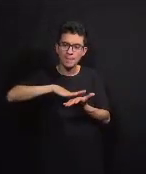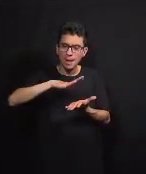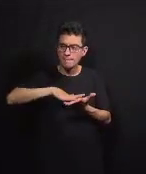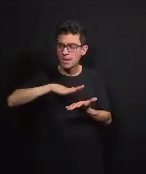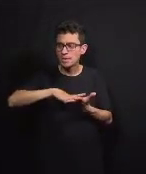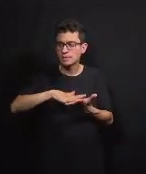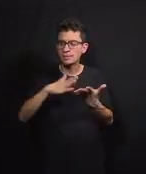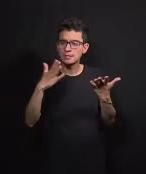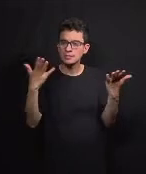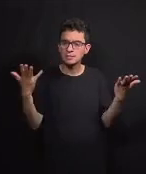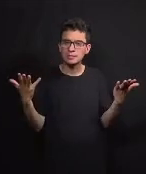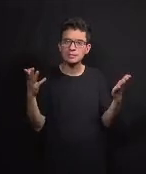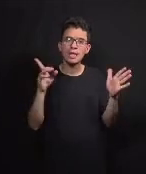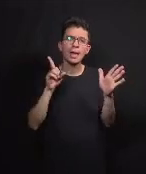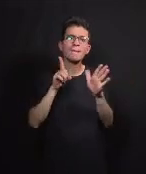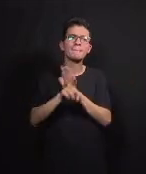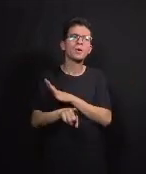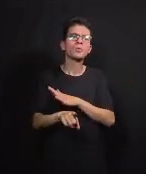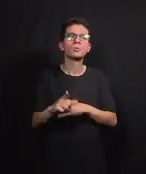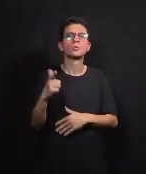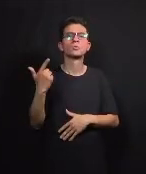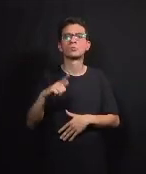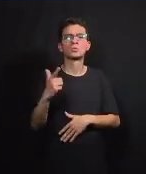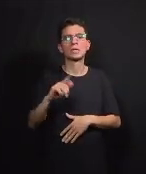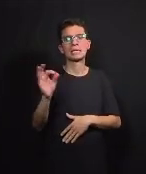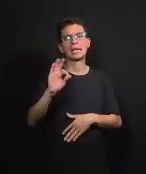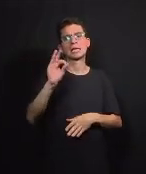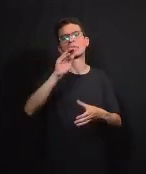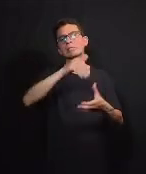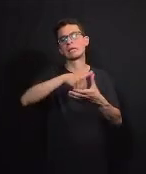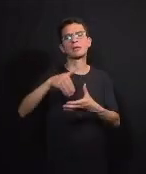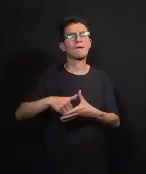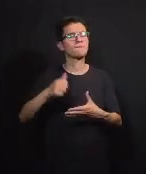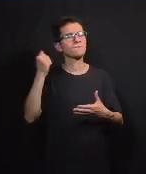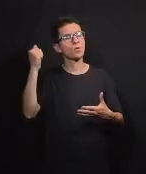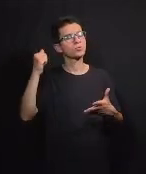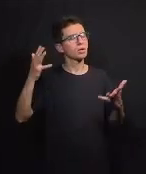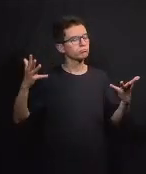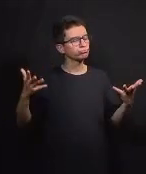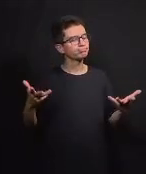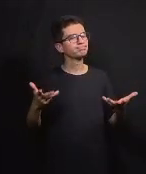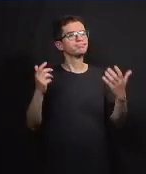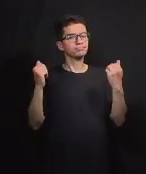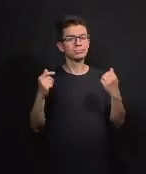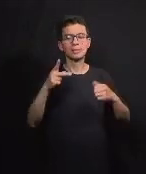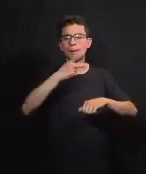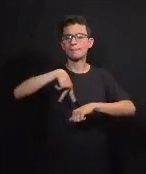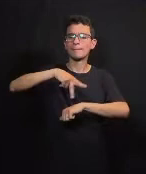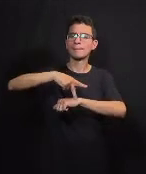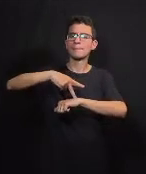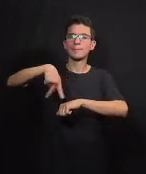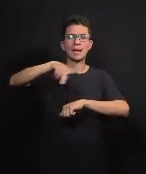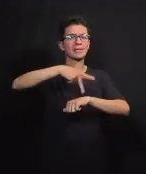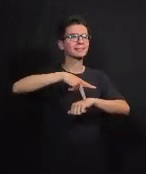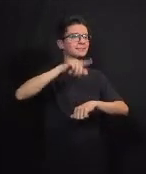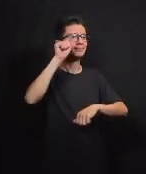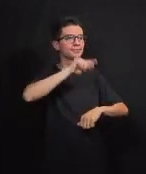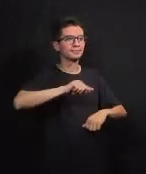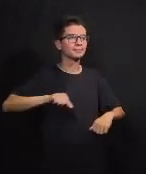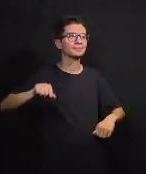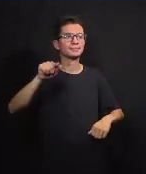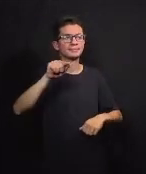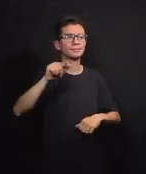países? Será que não haverá grupos internos com força para transformar países com uma